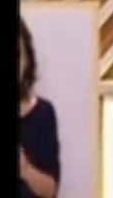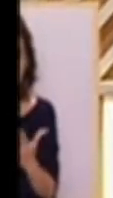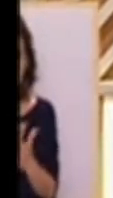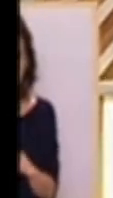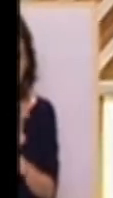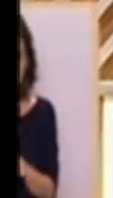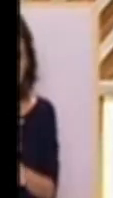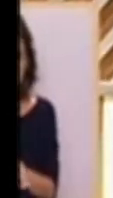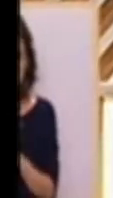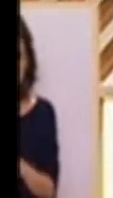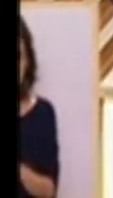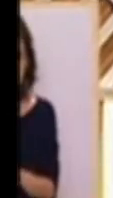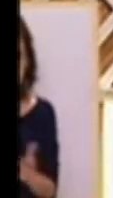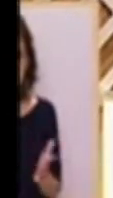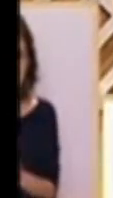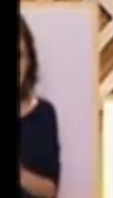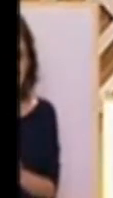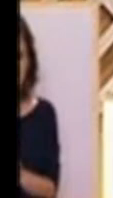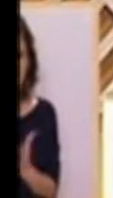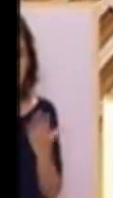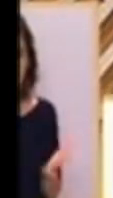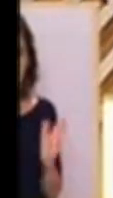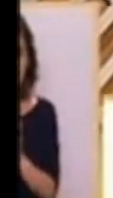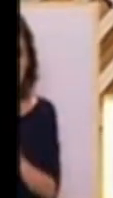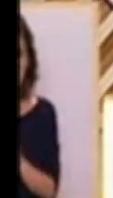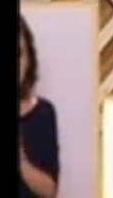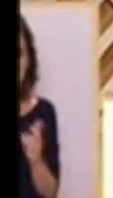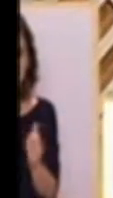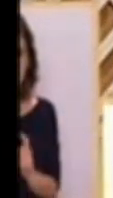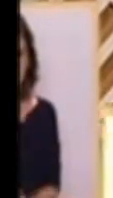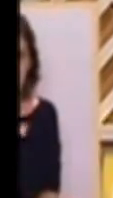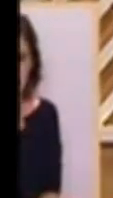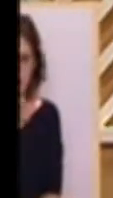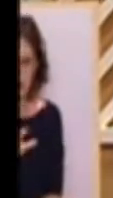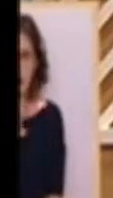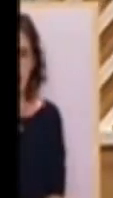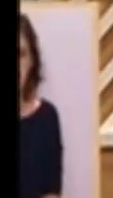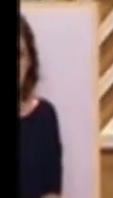E tu também. Também, obrigado. E agora, acompanhada pelo Miguel Silva e do